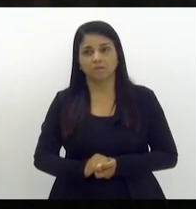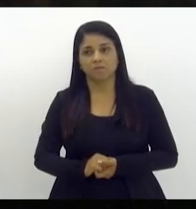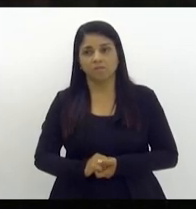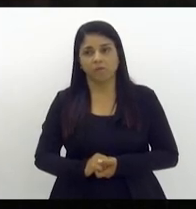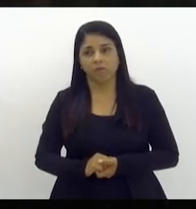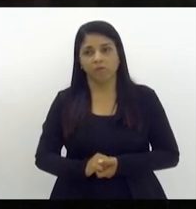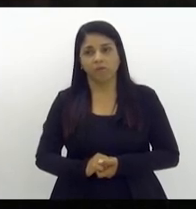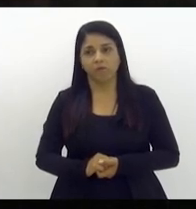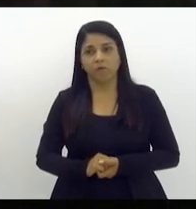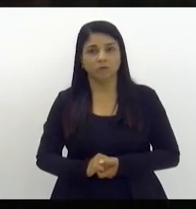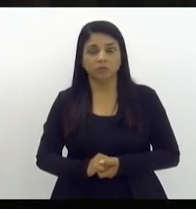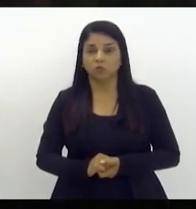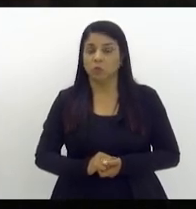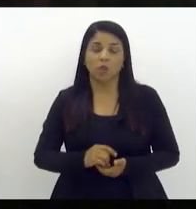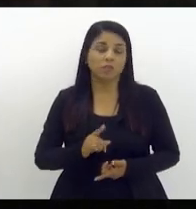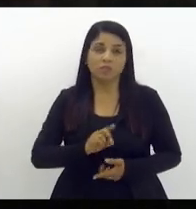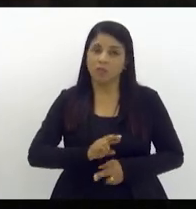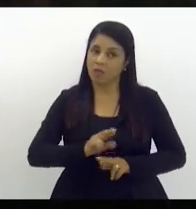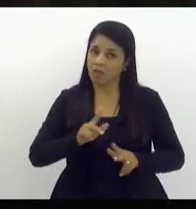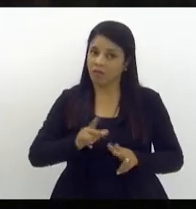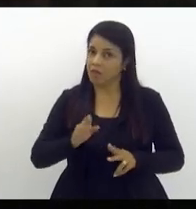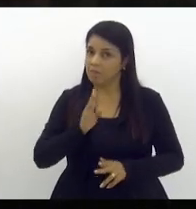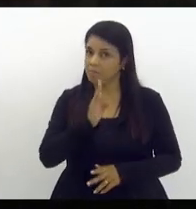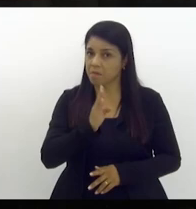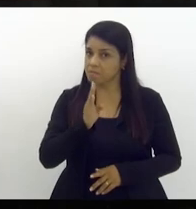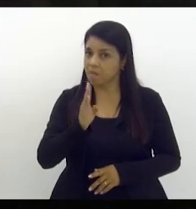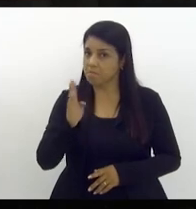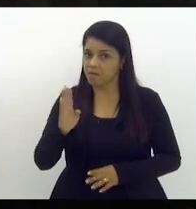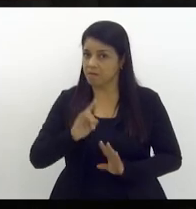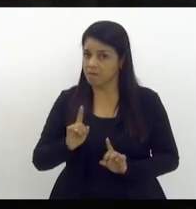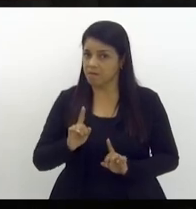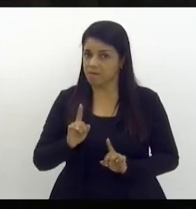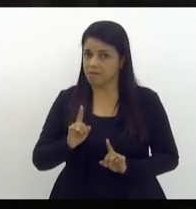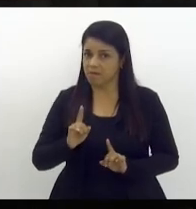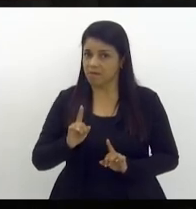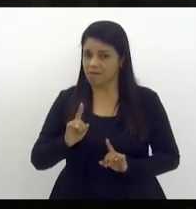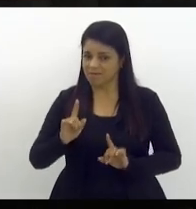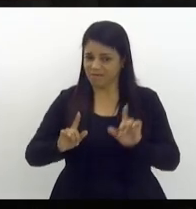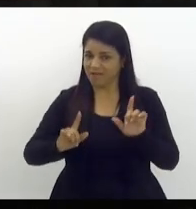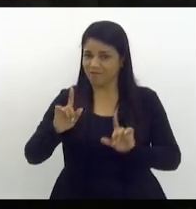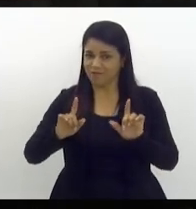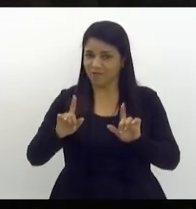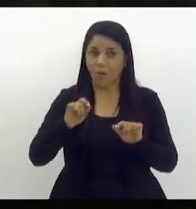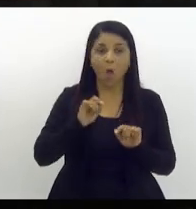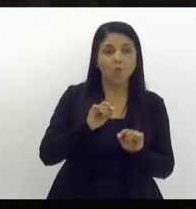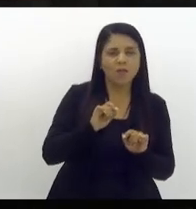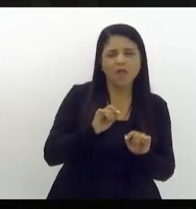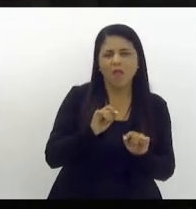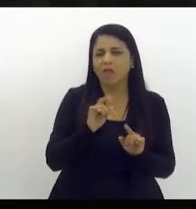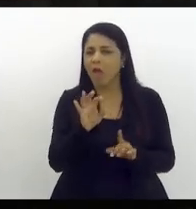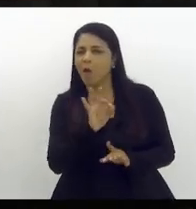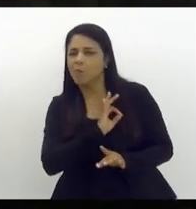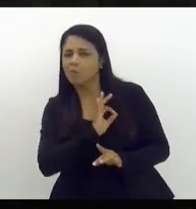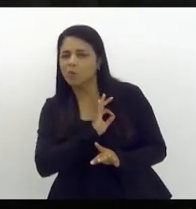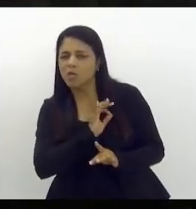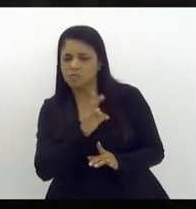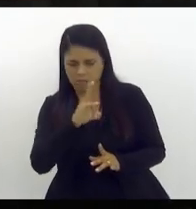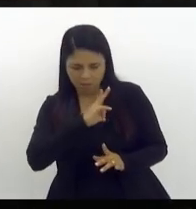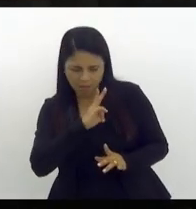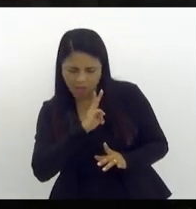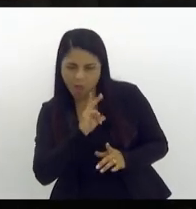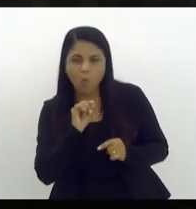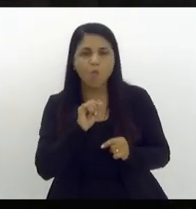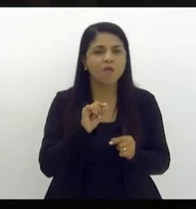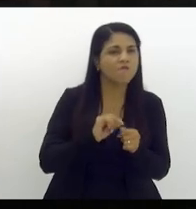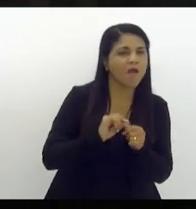Não é BBB, não é Big Brother, gente. Não, não estamos contratando aqui, opa, vamos ver o que, que o agente faz na sua intimidade. Não é sobre